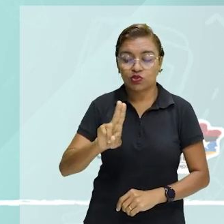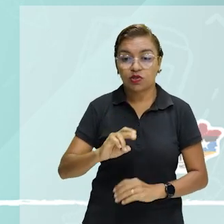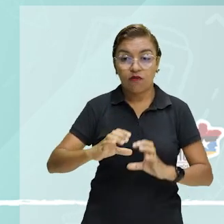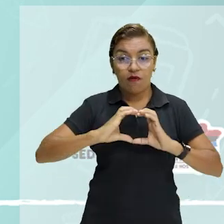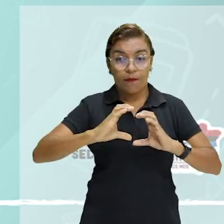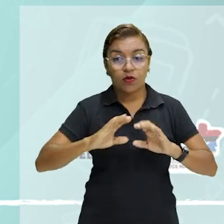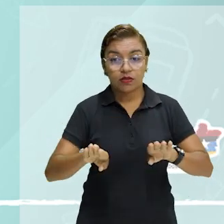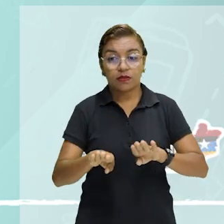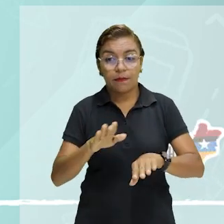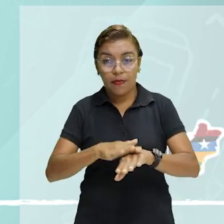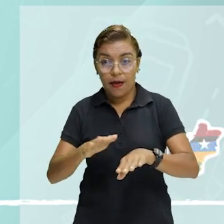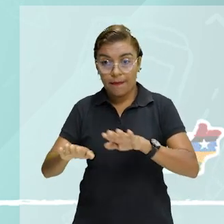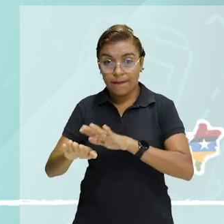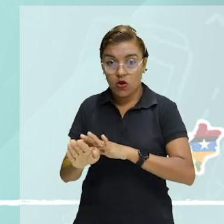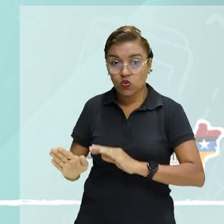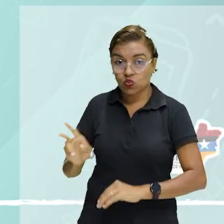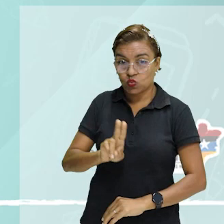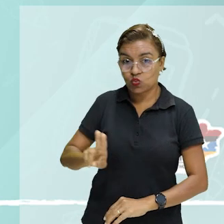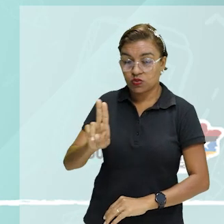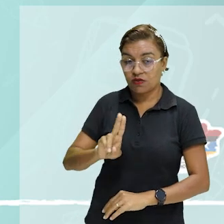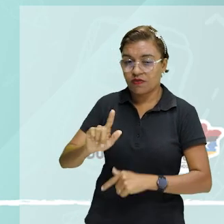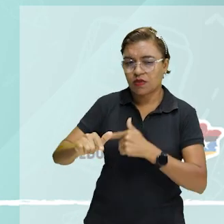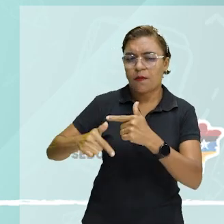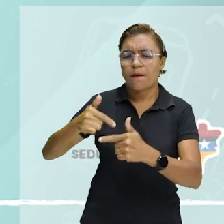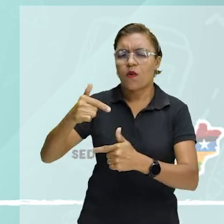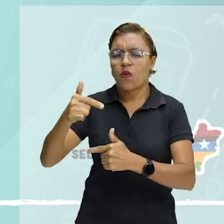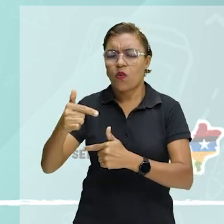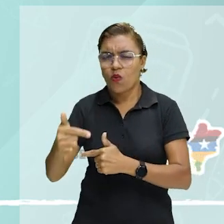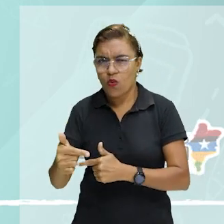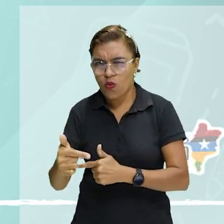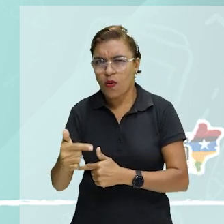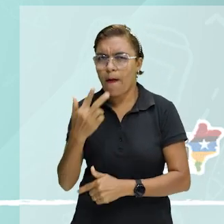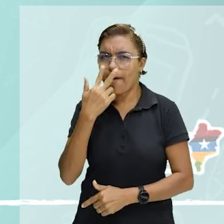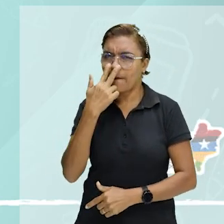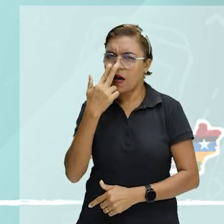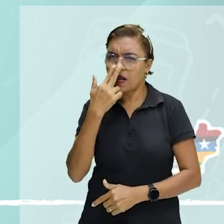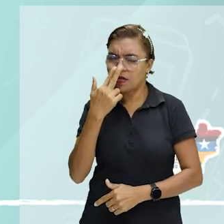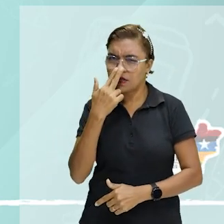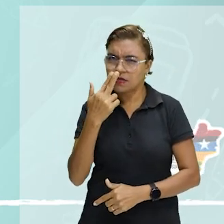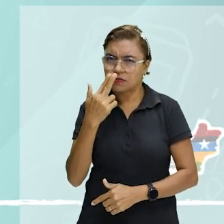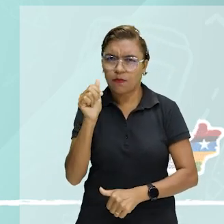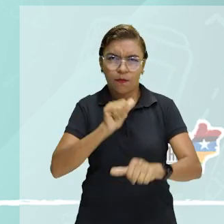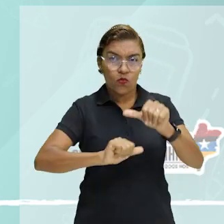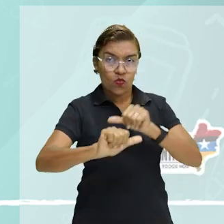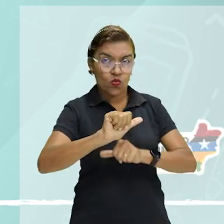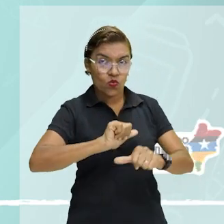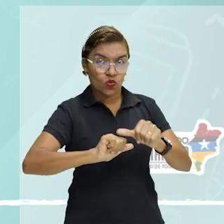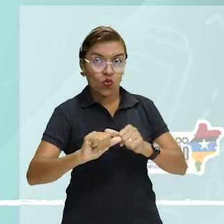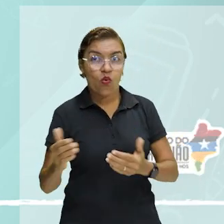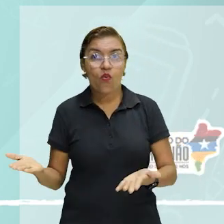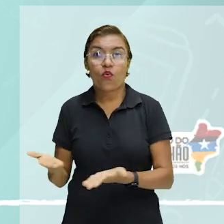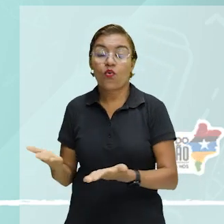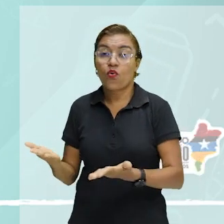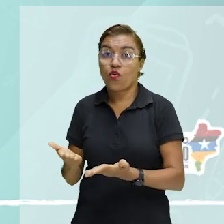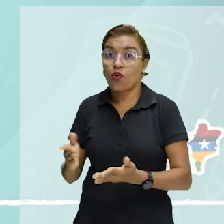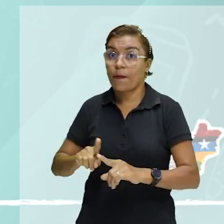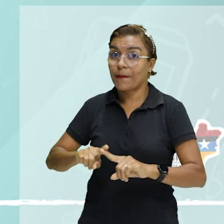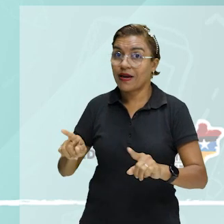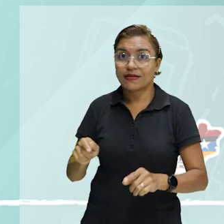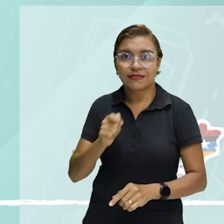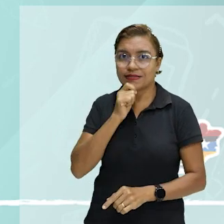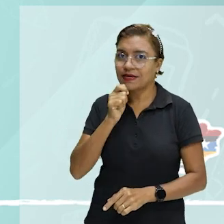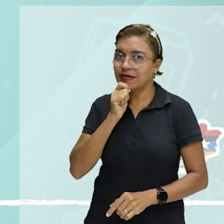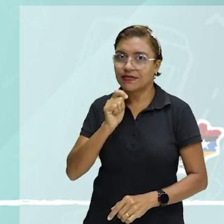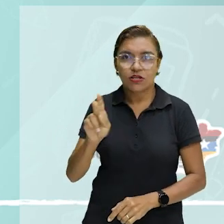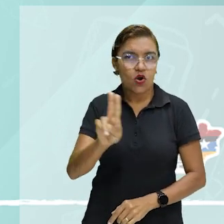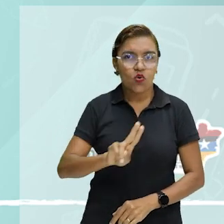século XII, o esporte ficou mais parecido com o jogado atualmente, apesar de ainda não utilizar a